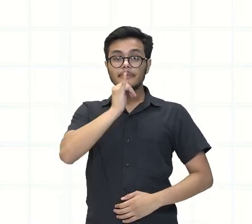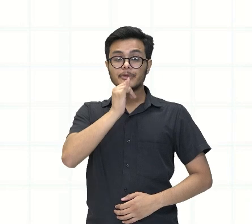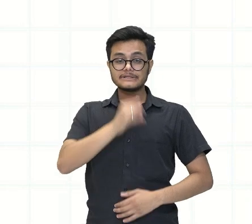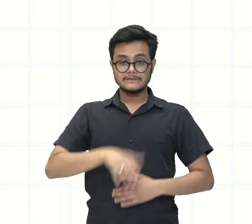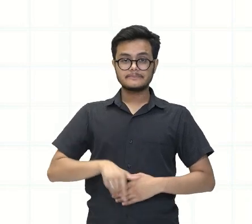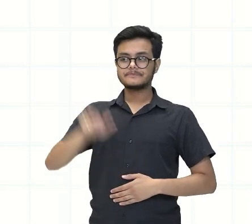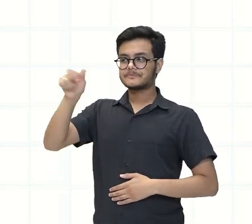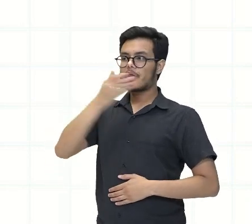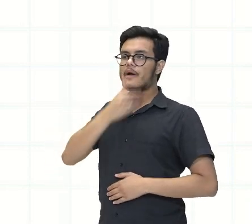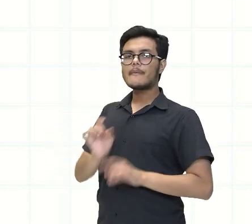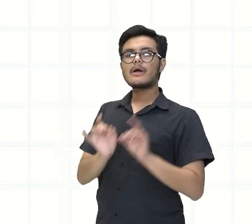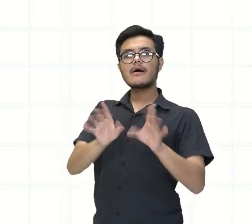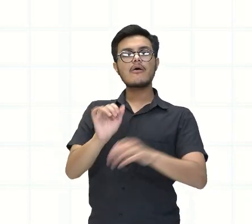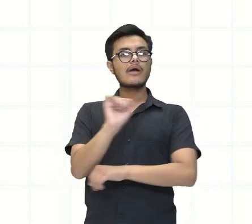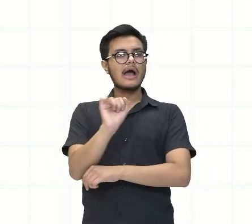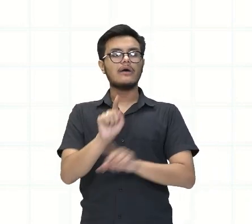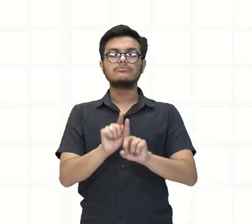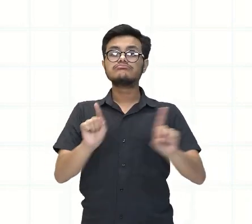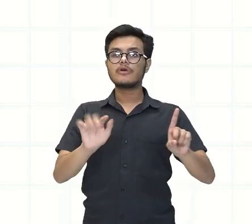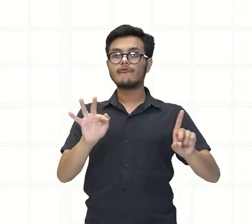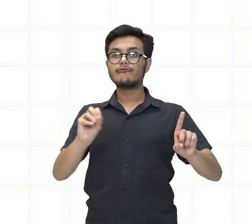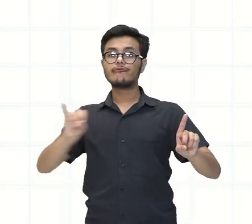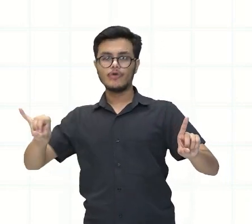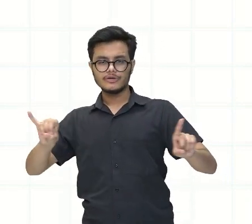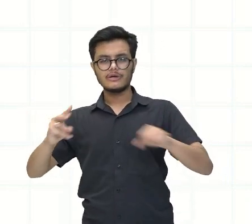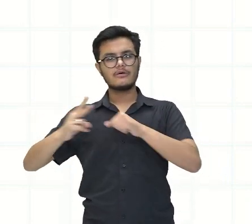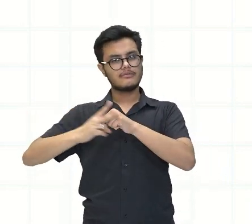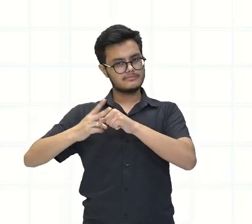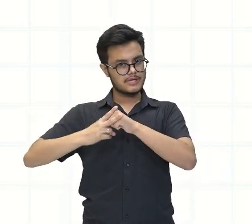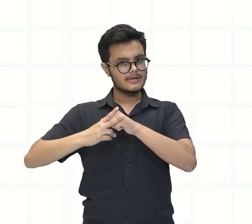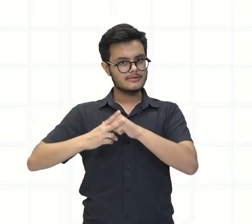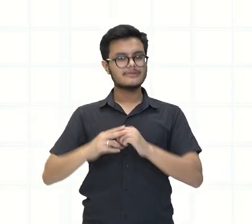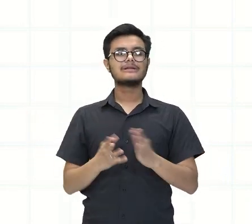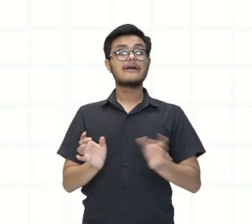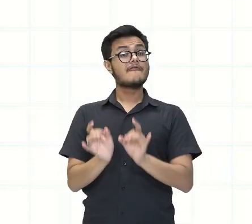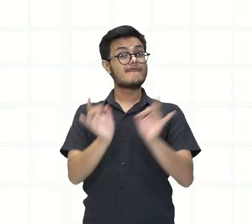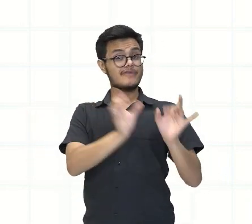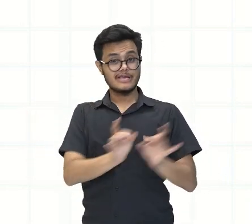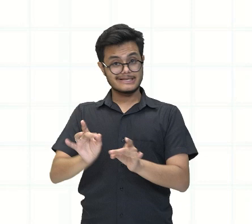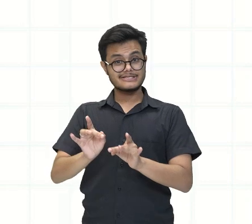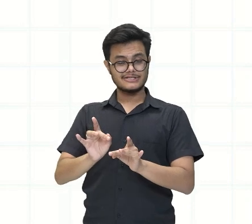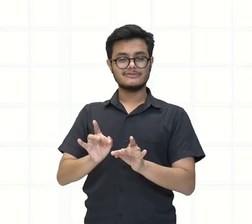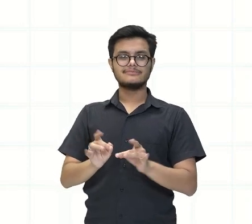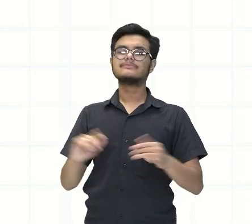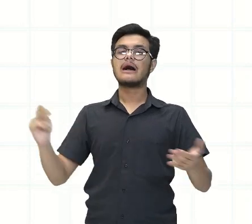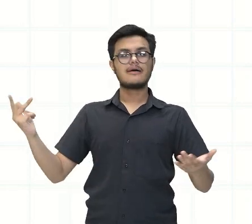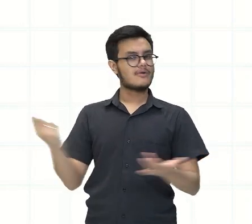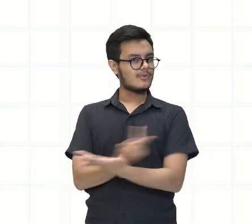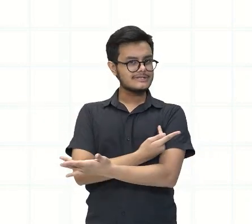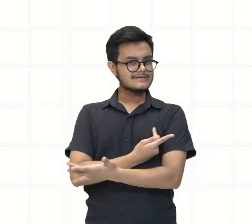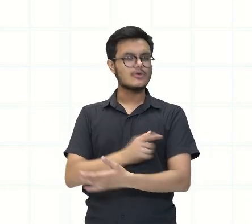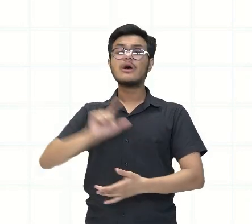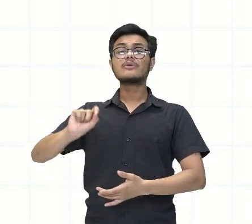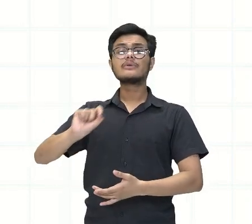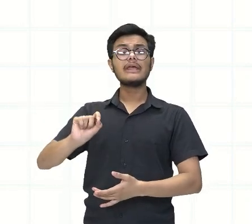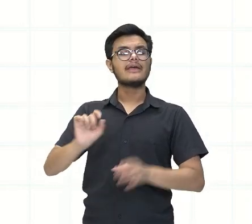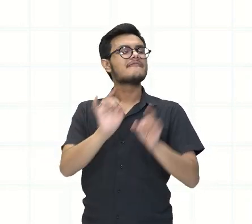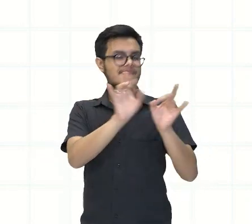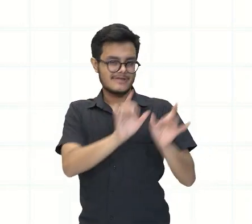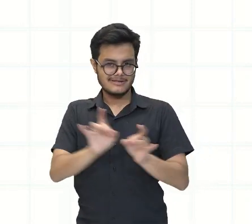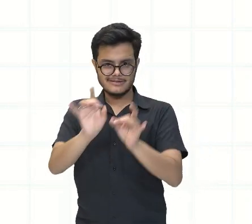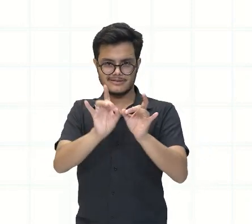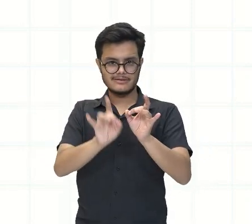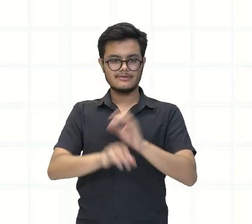vendido. Forma do verbo ser aqui, foi vendido. Então, nota que o que é mais importante é a ação e não a caracterização.